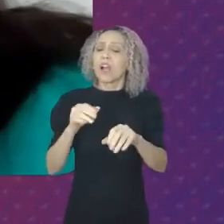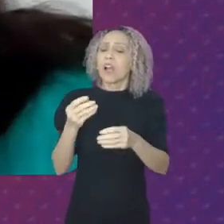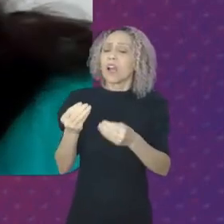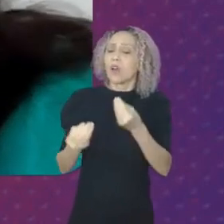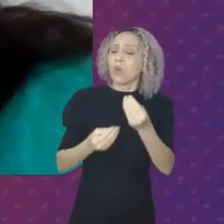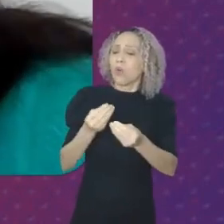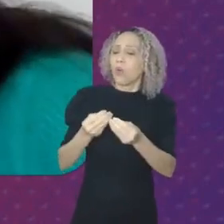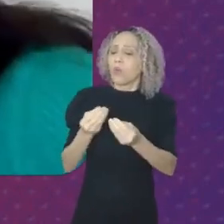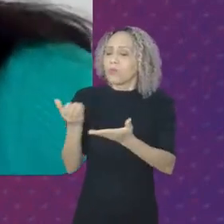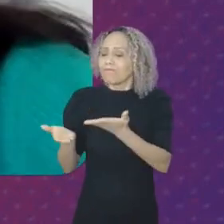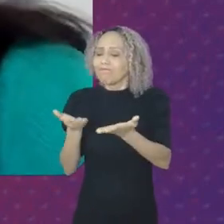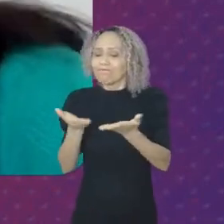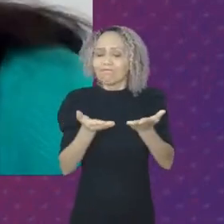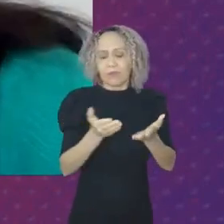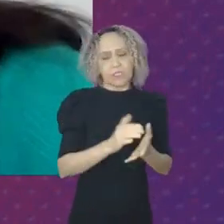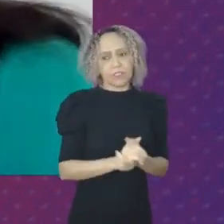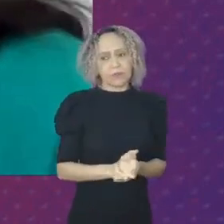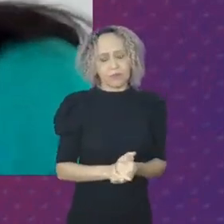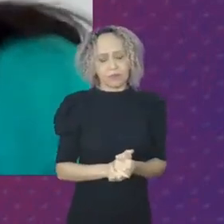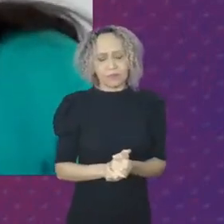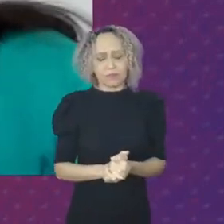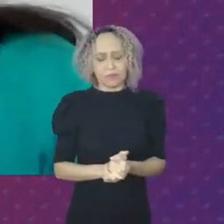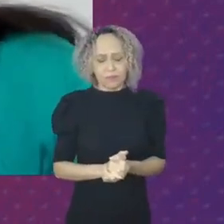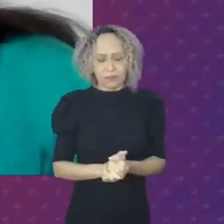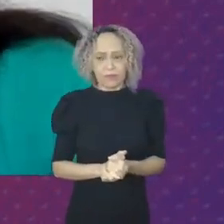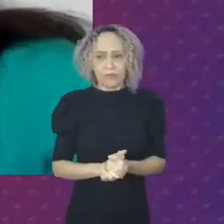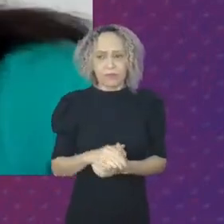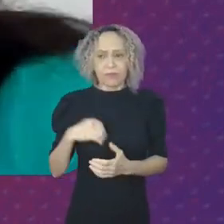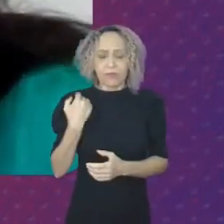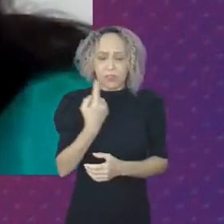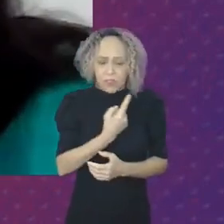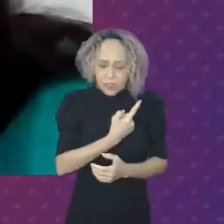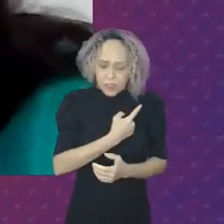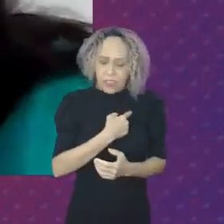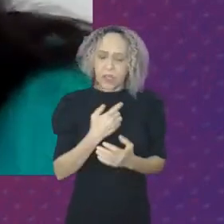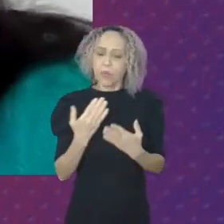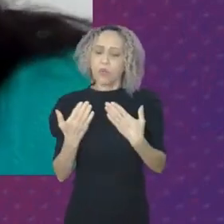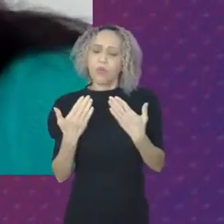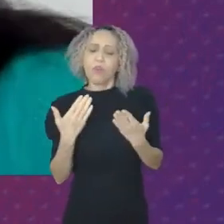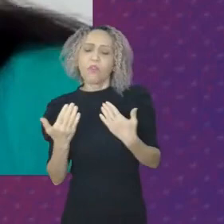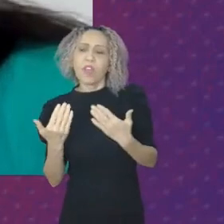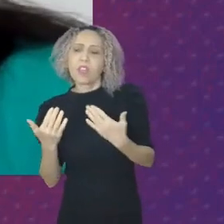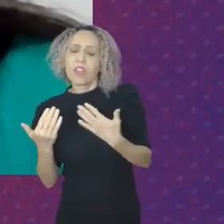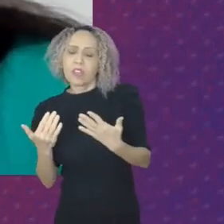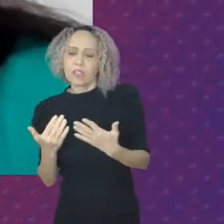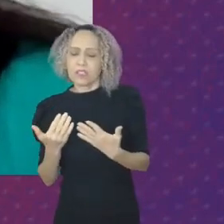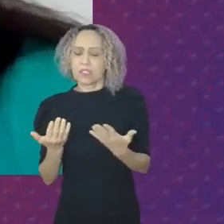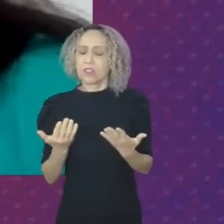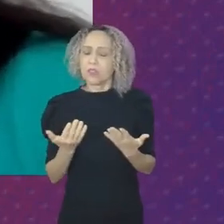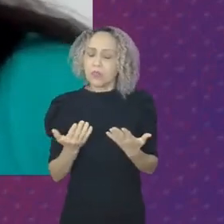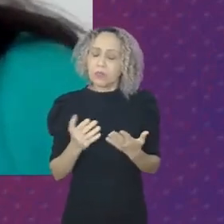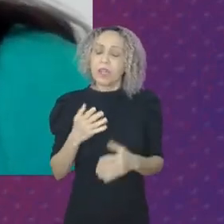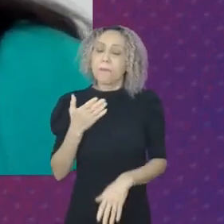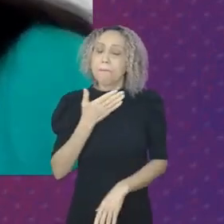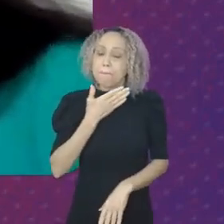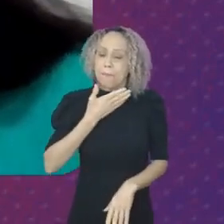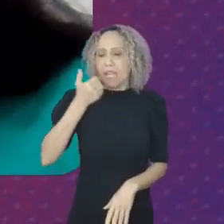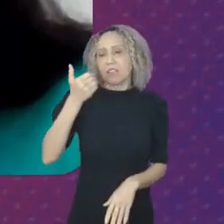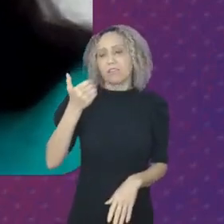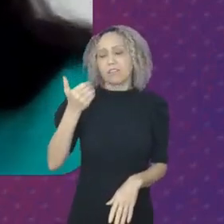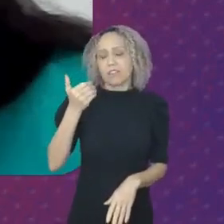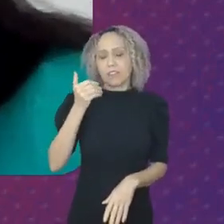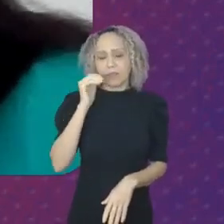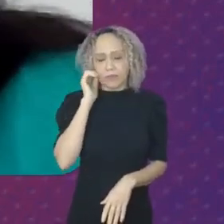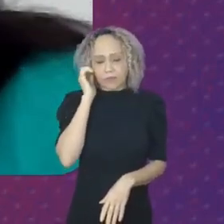trabalhando com um contrato hoje que é muito ruim, mas que nós estamos conversando com a contratada para poder melhorar dentro do que